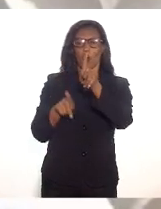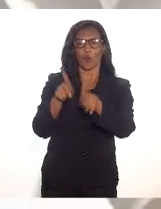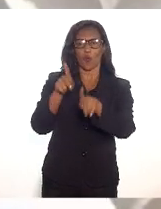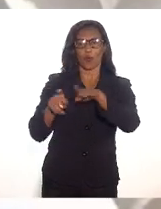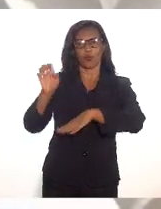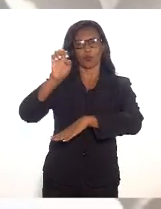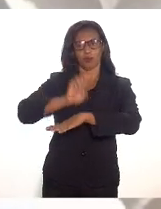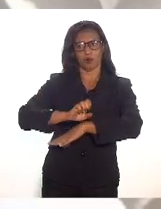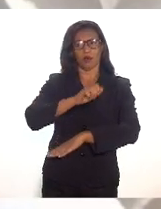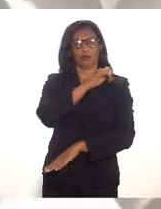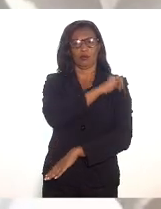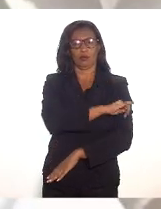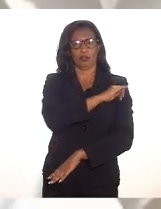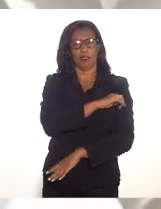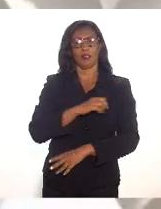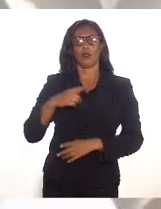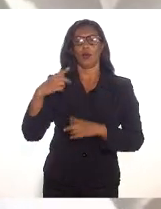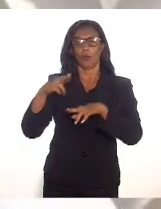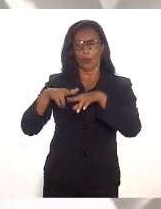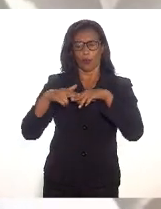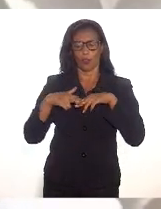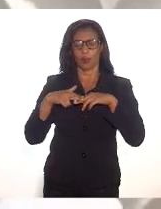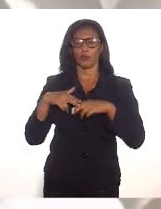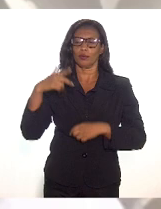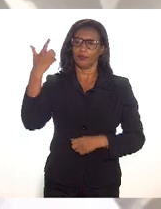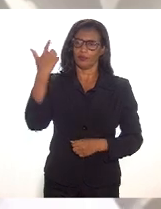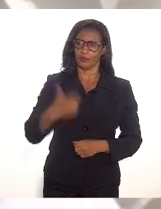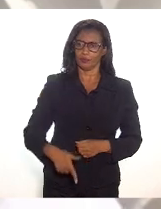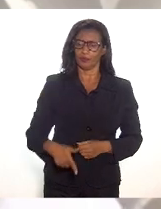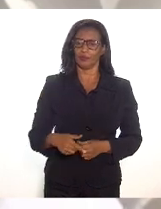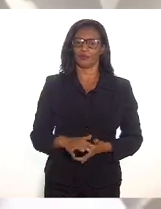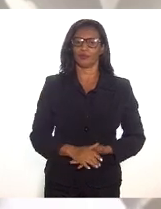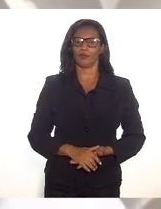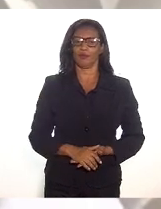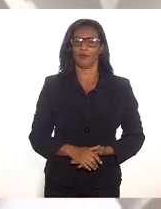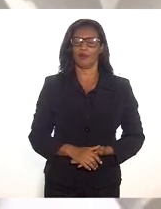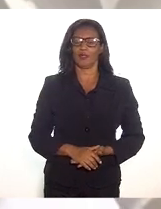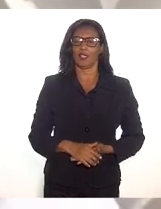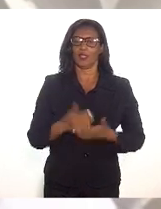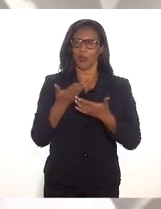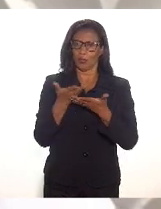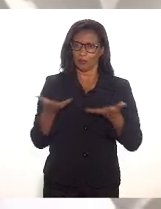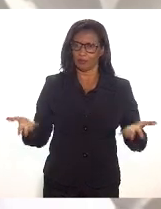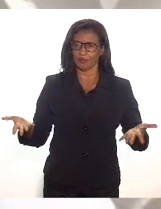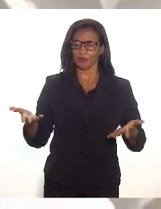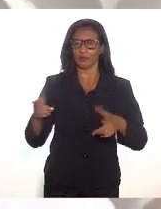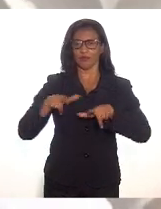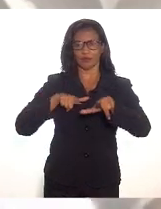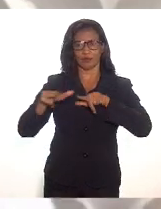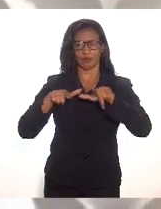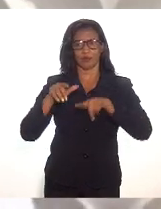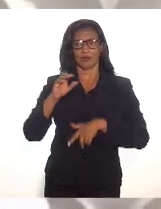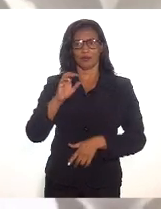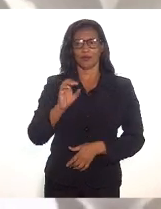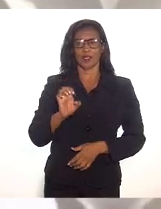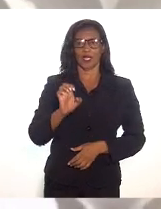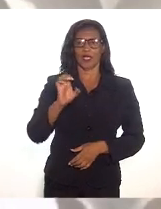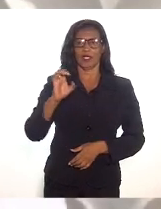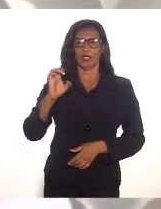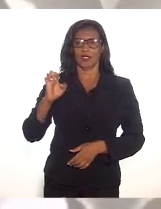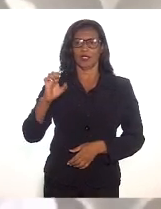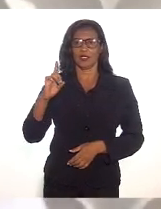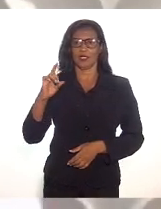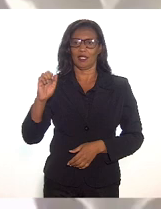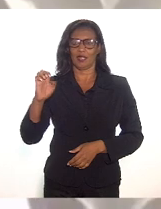Janeiro. Por isso, mais uma vez, em homenagem aos trabalhadores da SEDAI, aos nossos